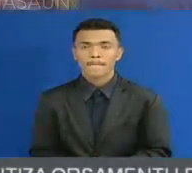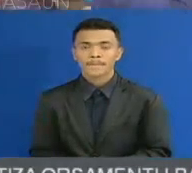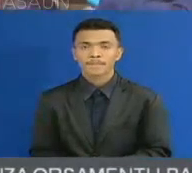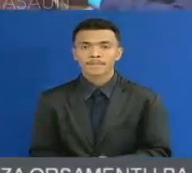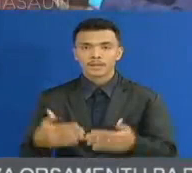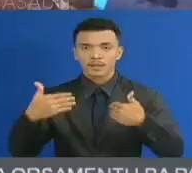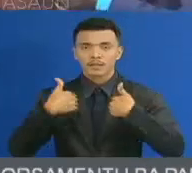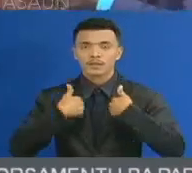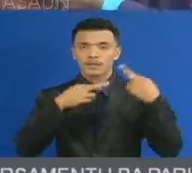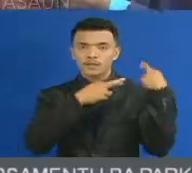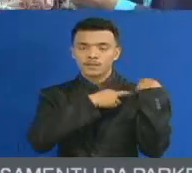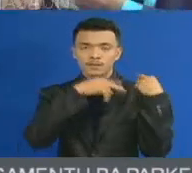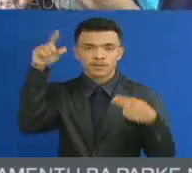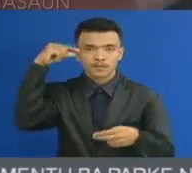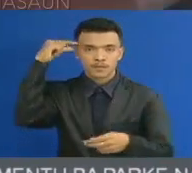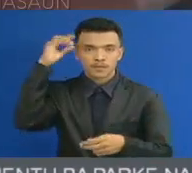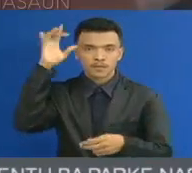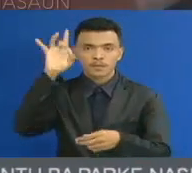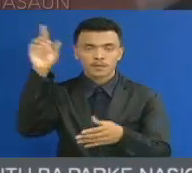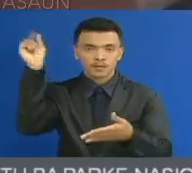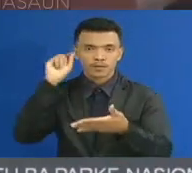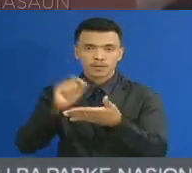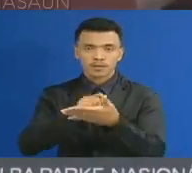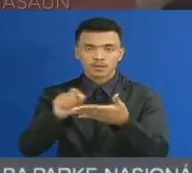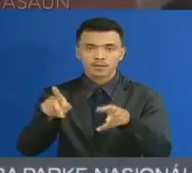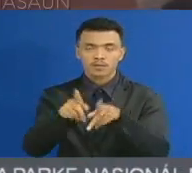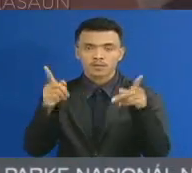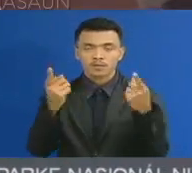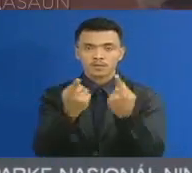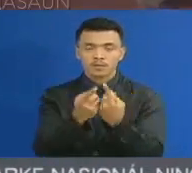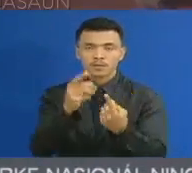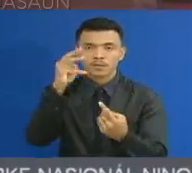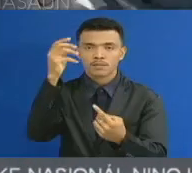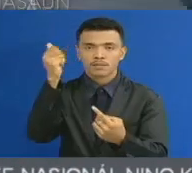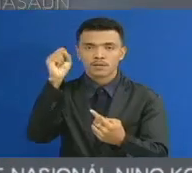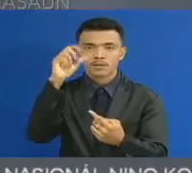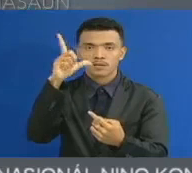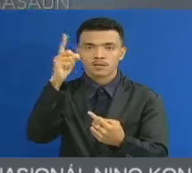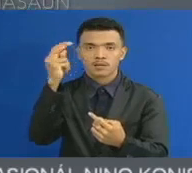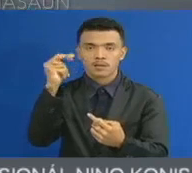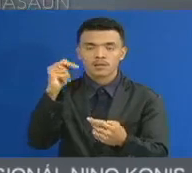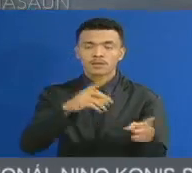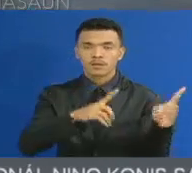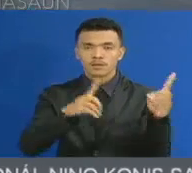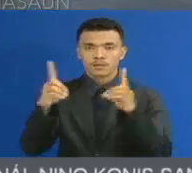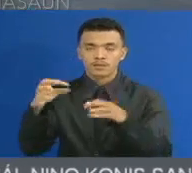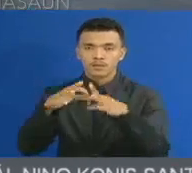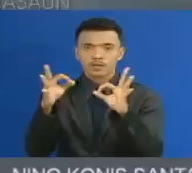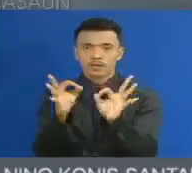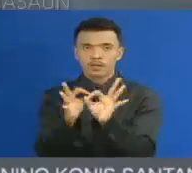Iha mandato governo da Walu contrata a companhia Malsam Unipessoal Limitada para implementar o projeto